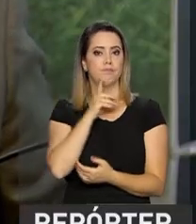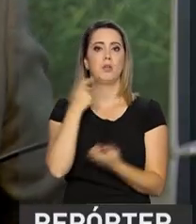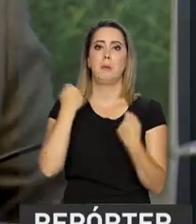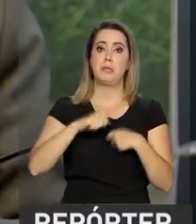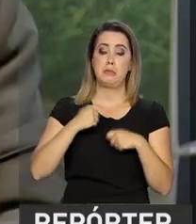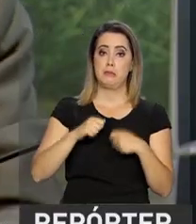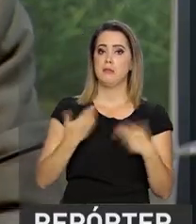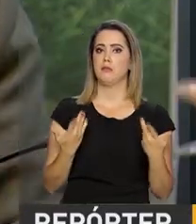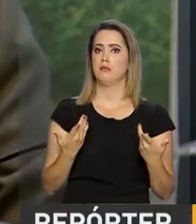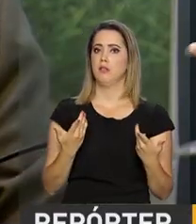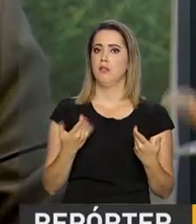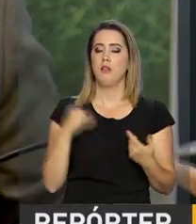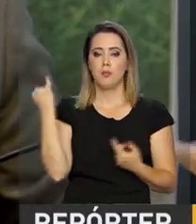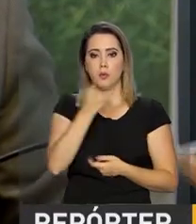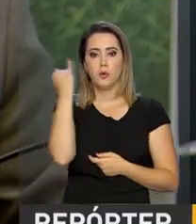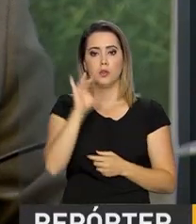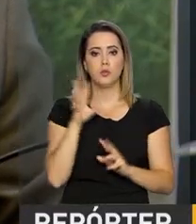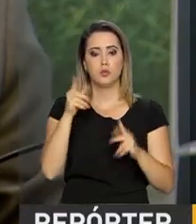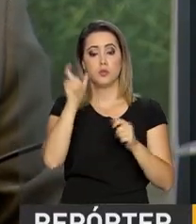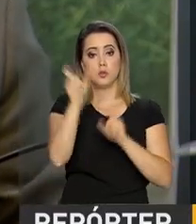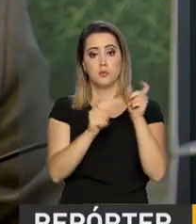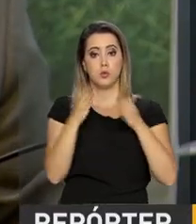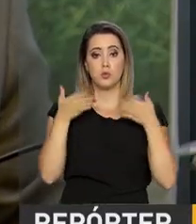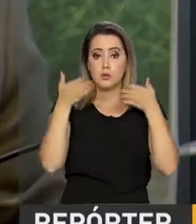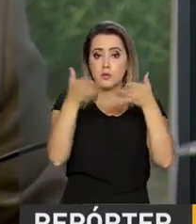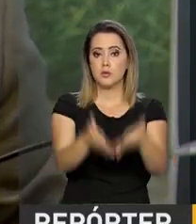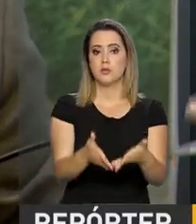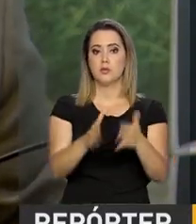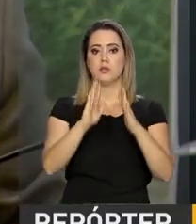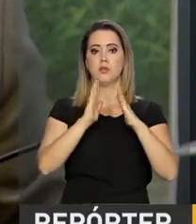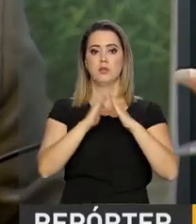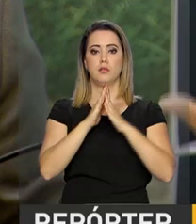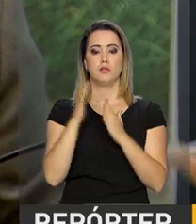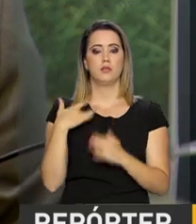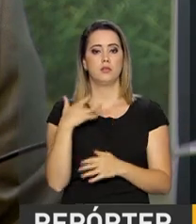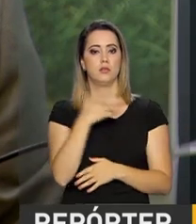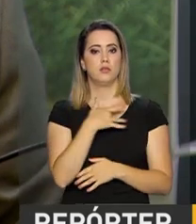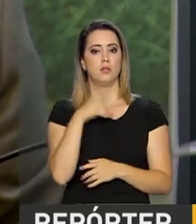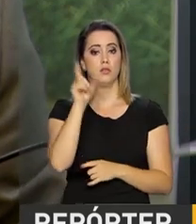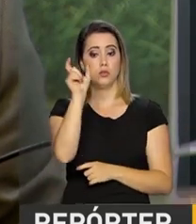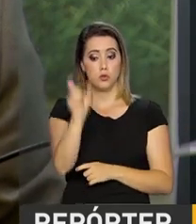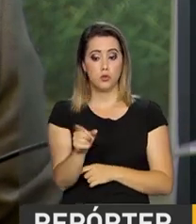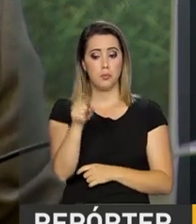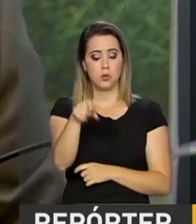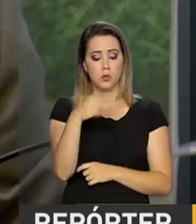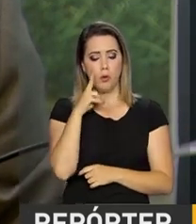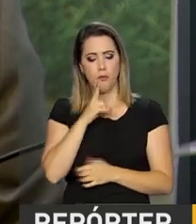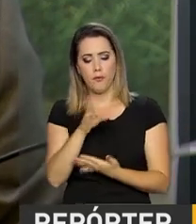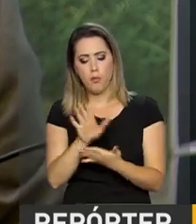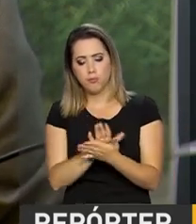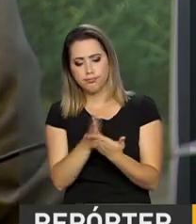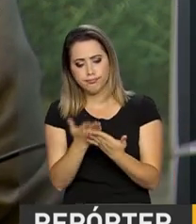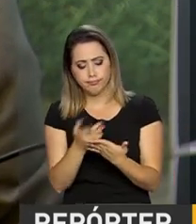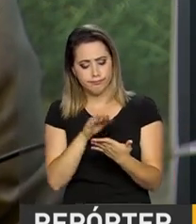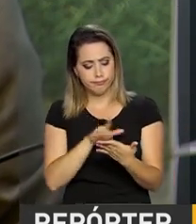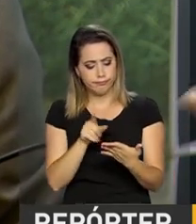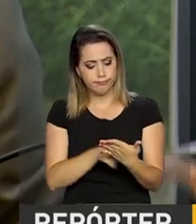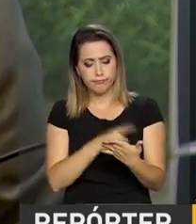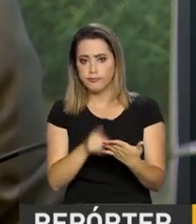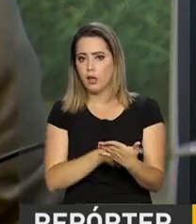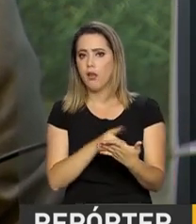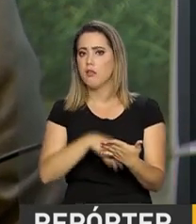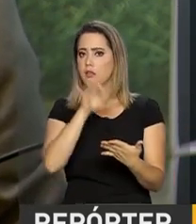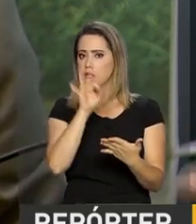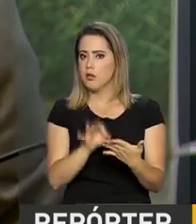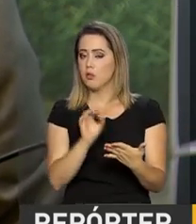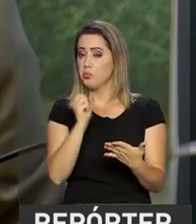importância de que todo mundo compareçam serviços de saúde porque o profissional de saúde que vai ter capacidade de avaliar se a caderneta de vacina está